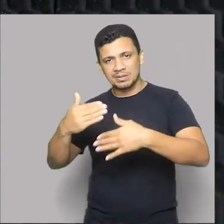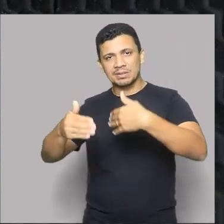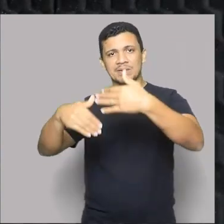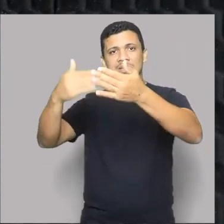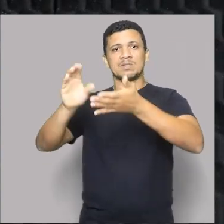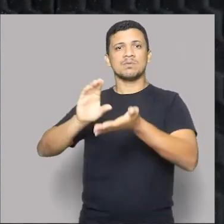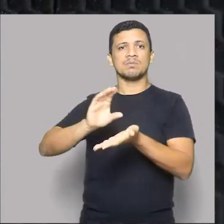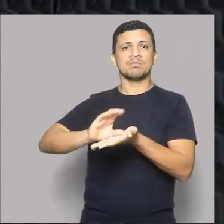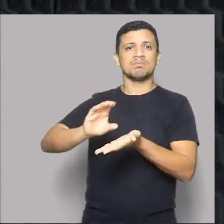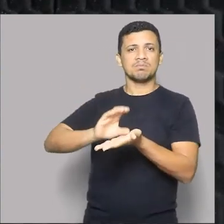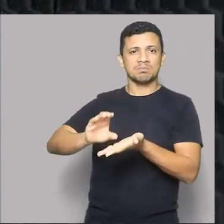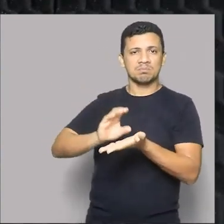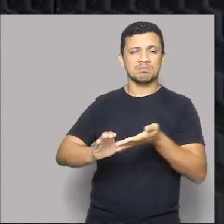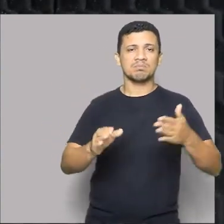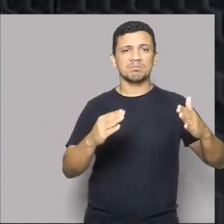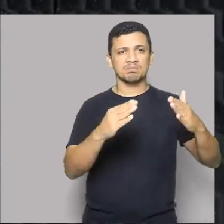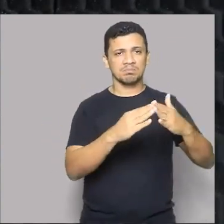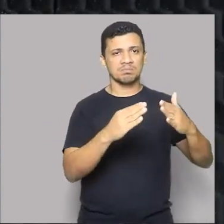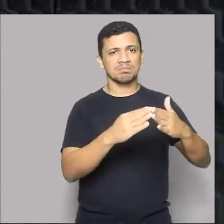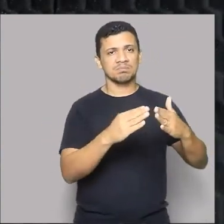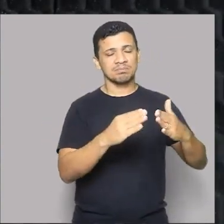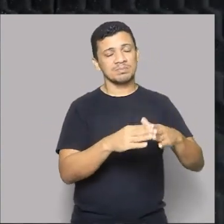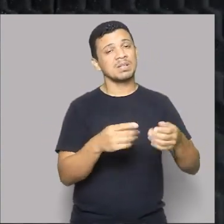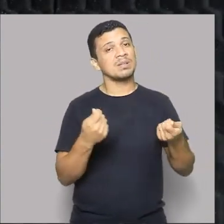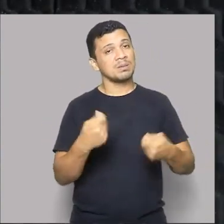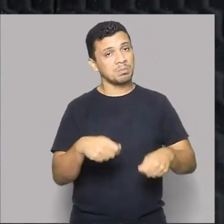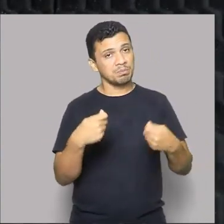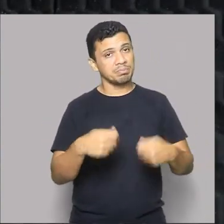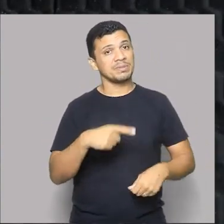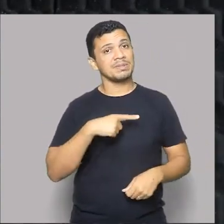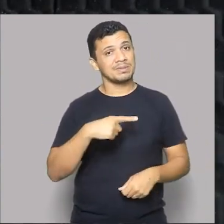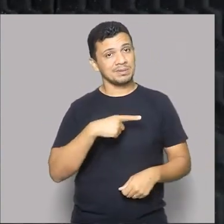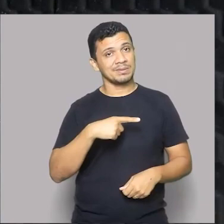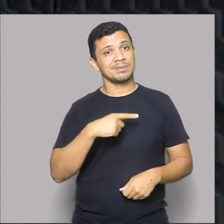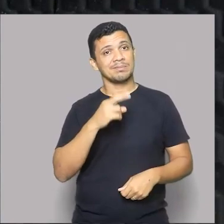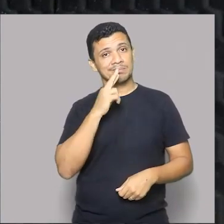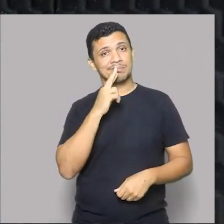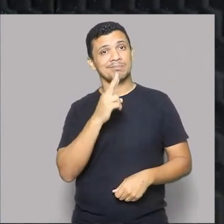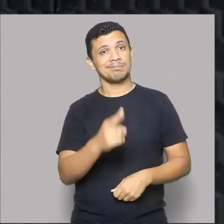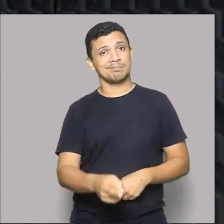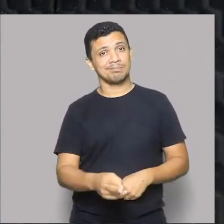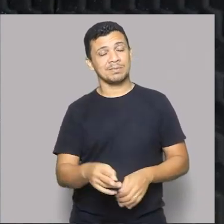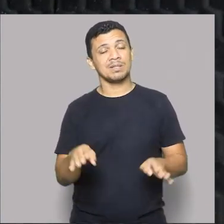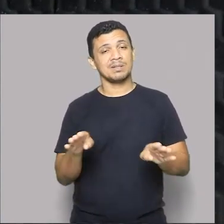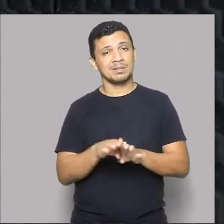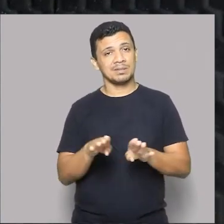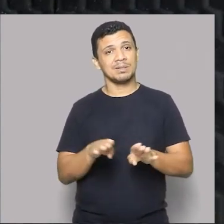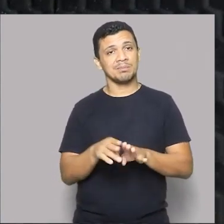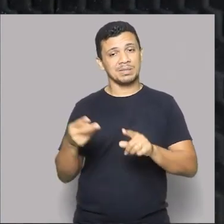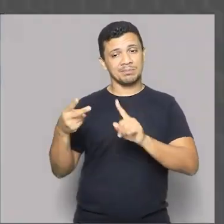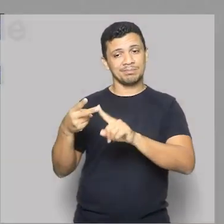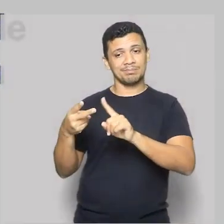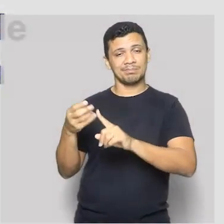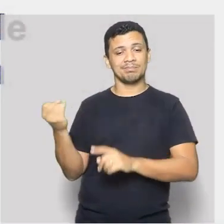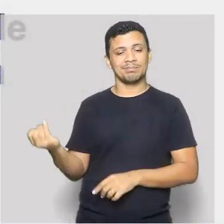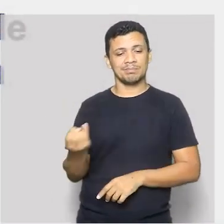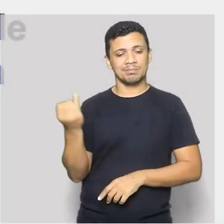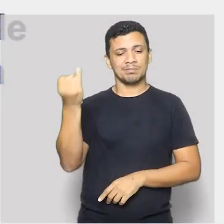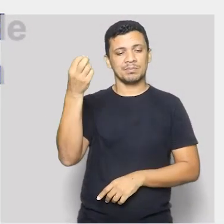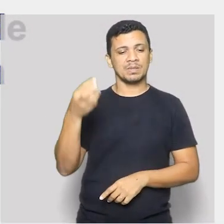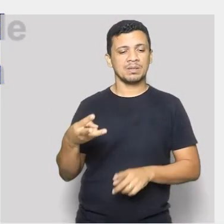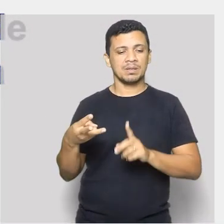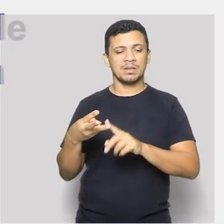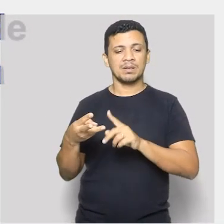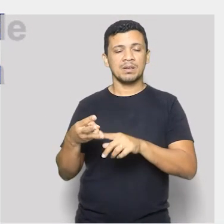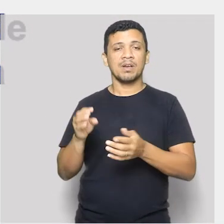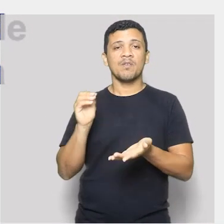investimentos para as moradias ainda precisam de resoluções. Então, isso também poderia ser uma causa importante. 3, falta